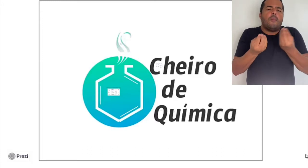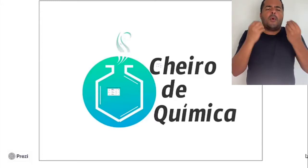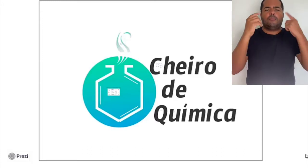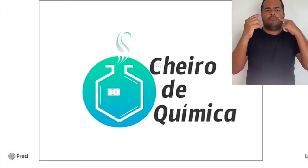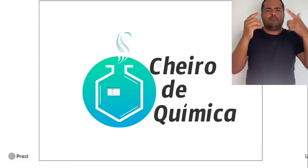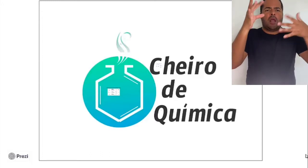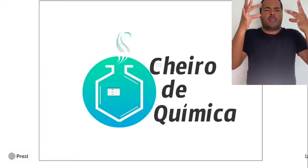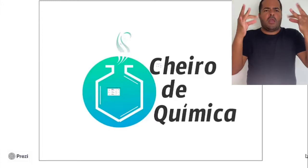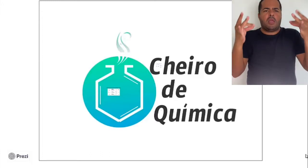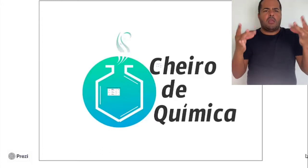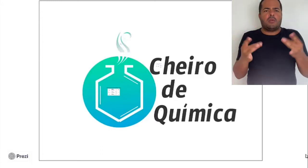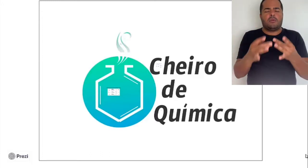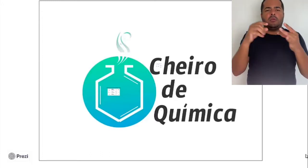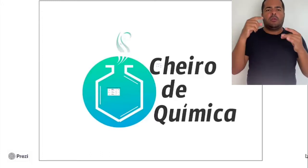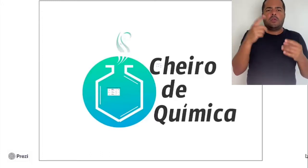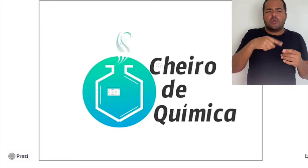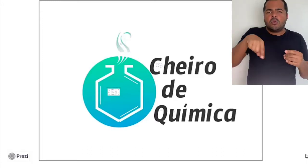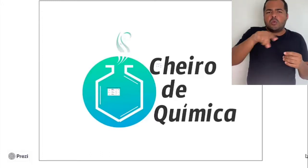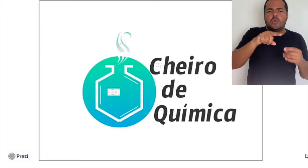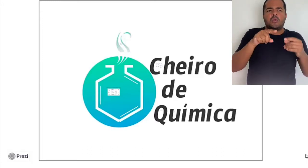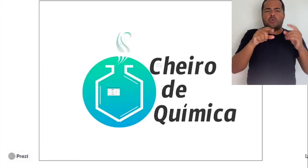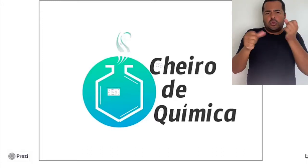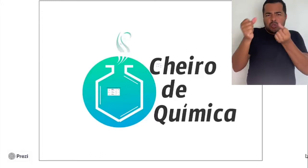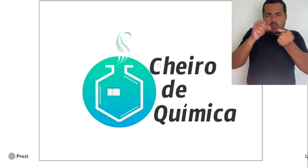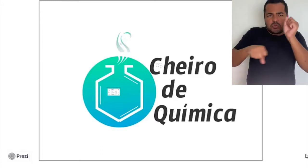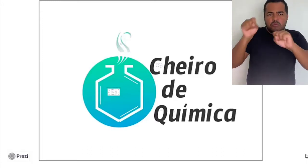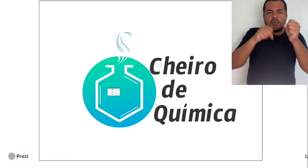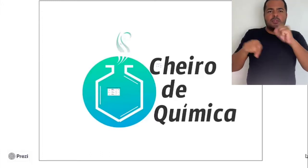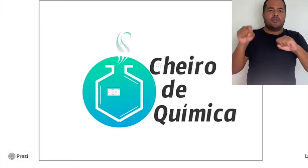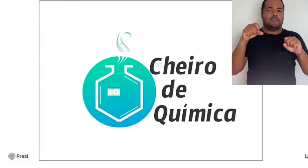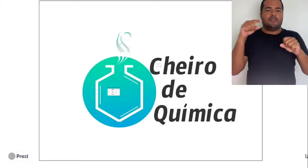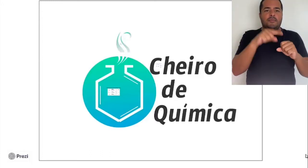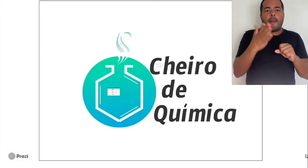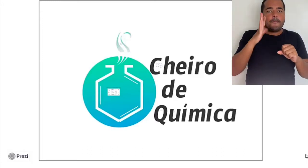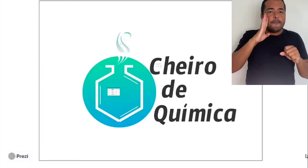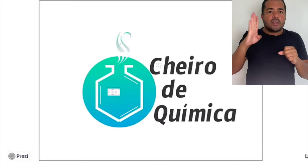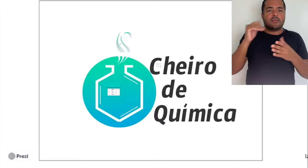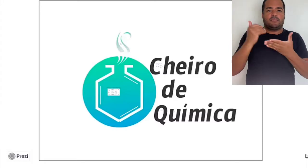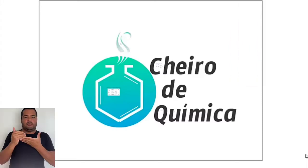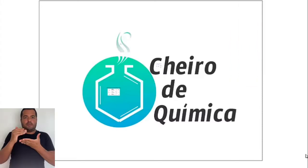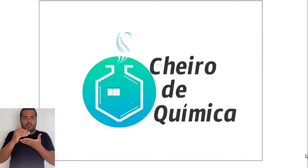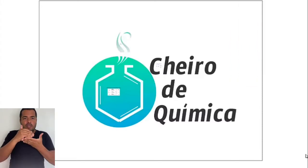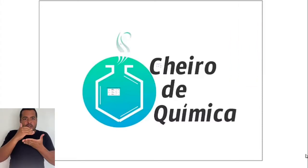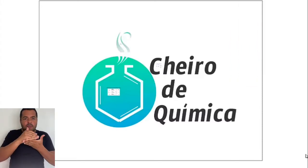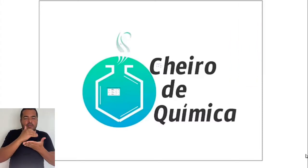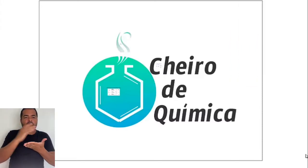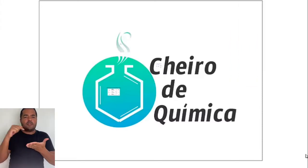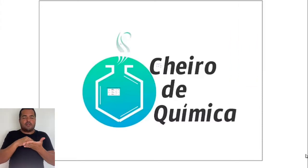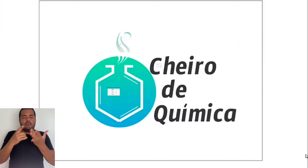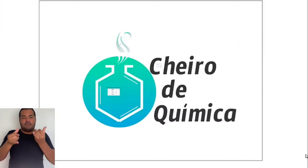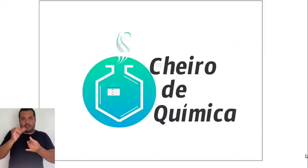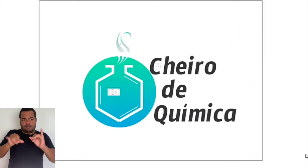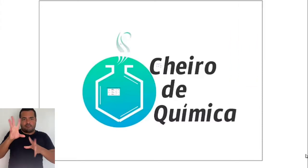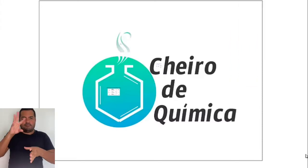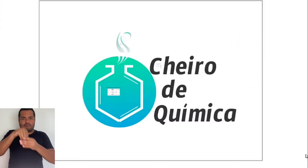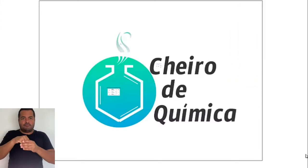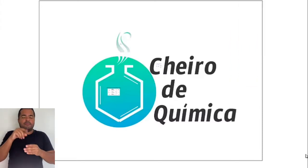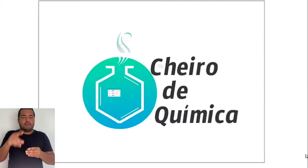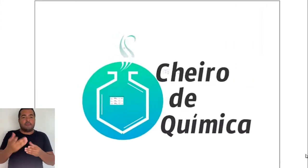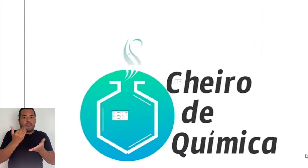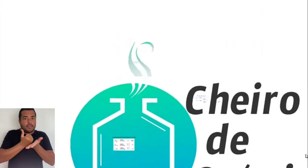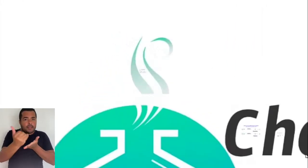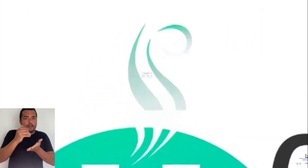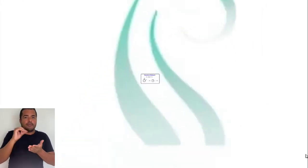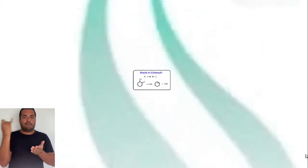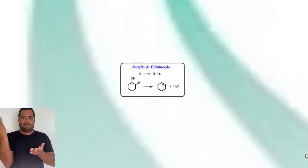teóricas envolvendo os tipos de mecanismo que haverão aí nas reações de eliminação na química orgânica,